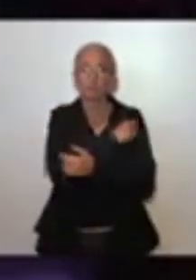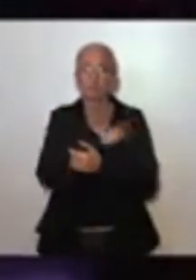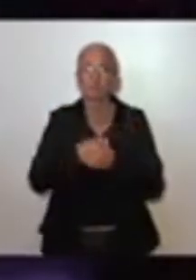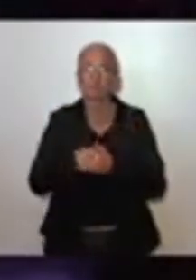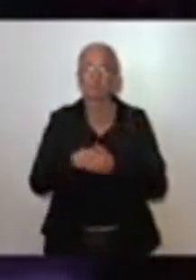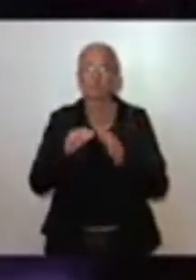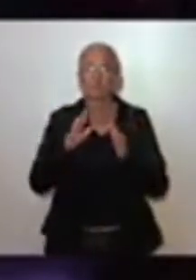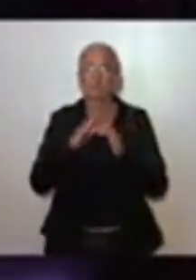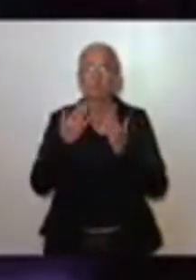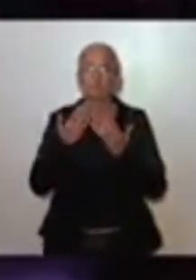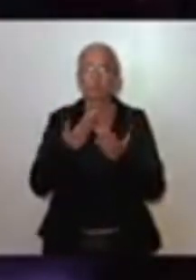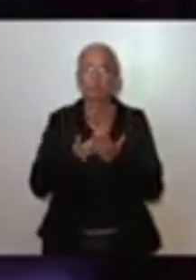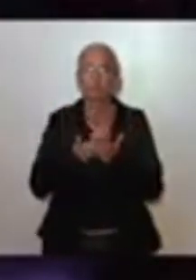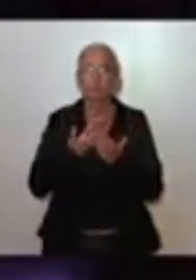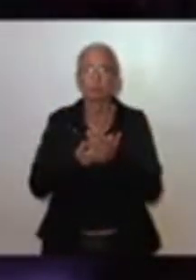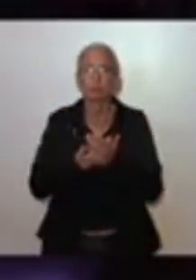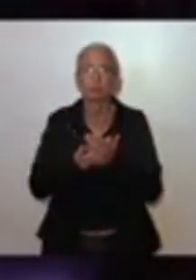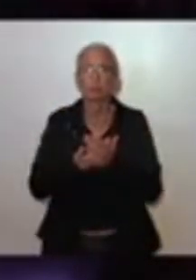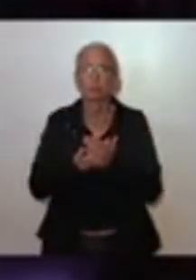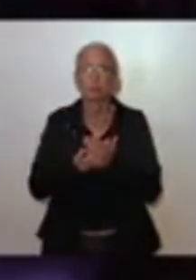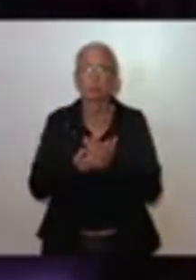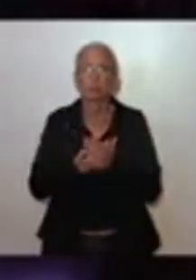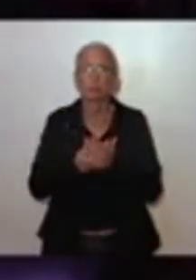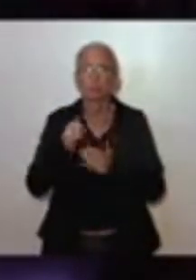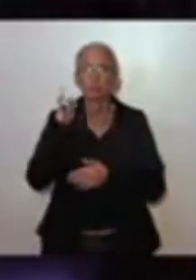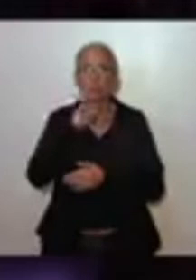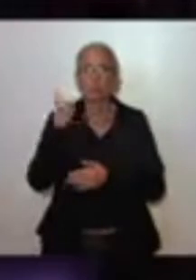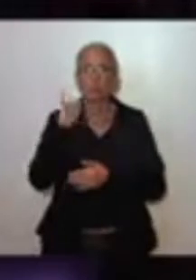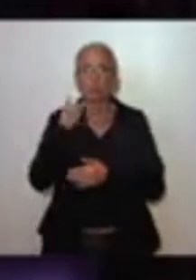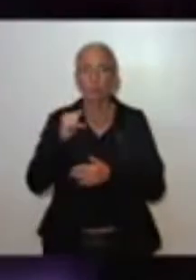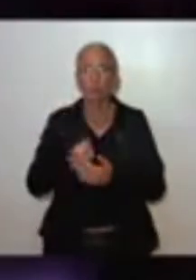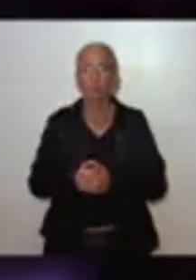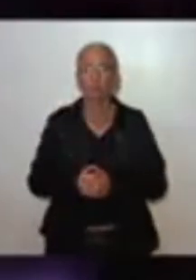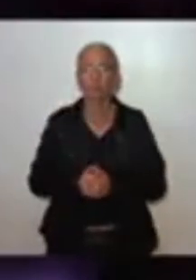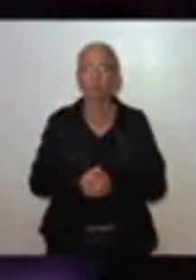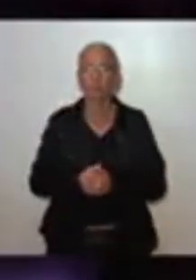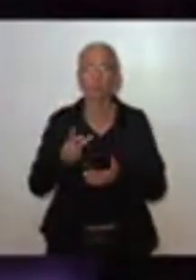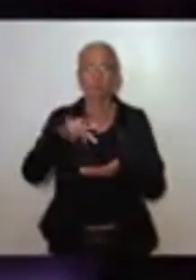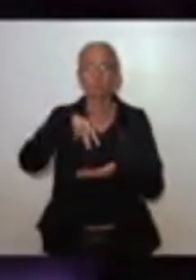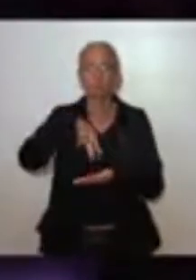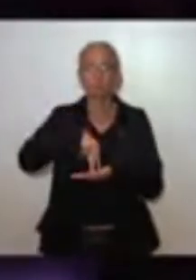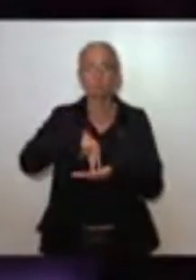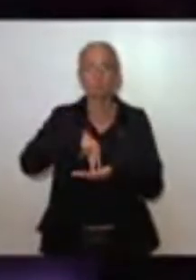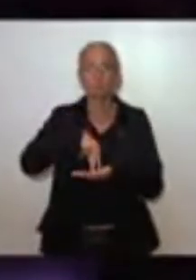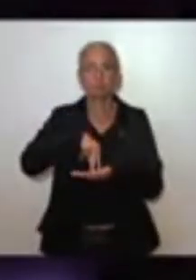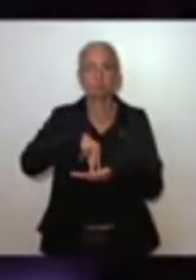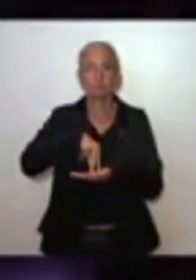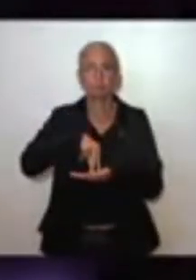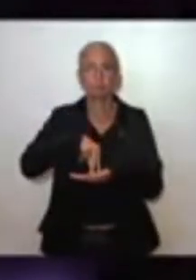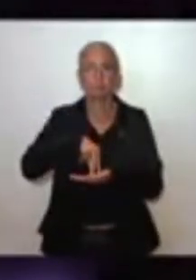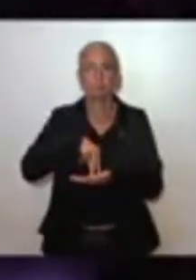Municipal né e externa atividade de Iguaba Grande de pé